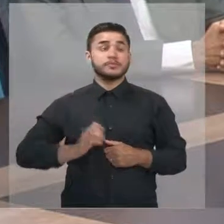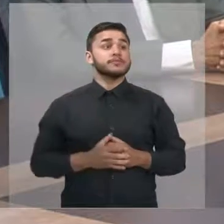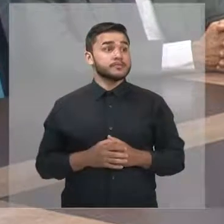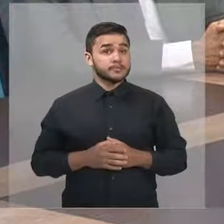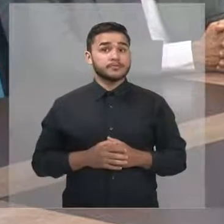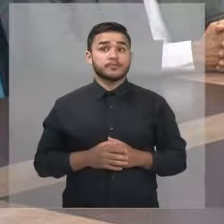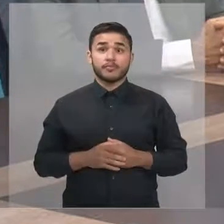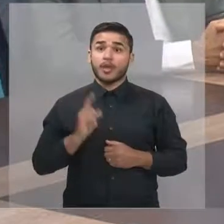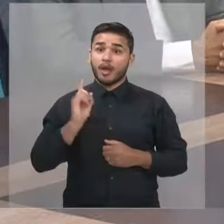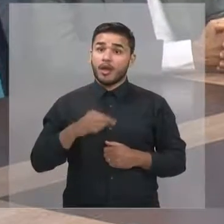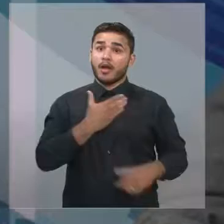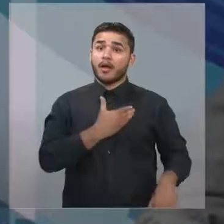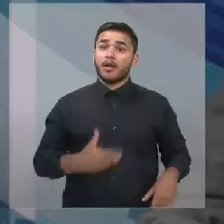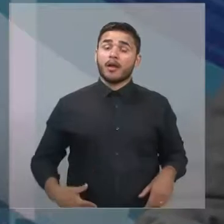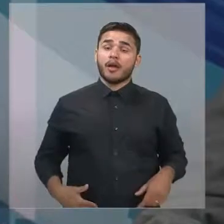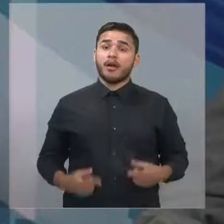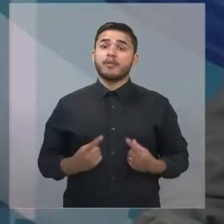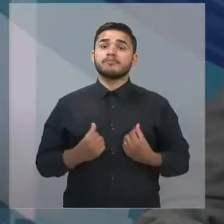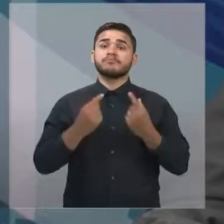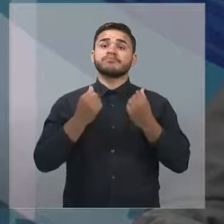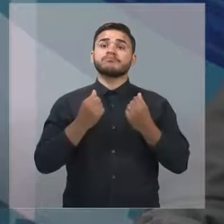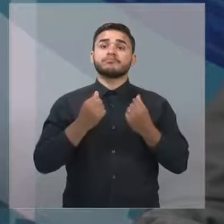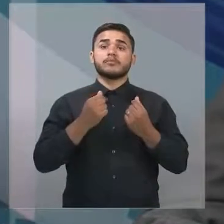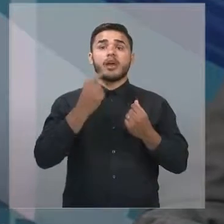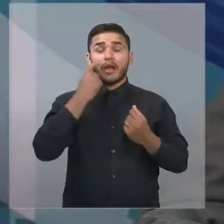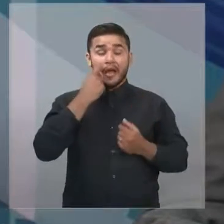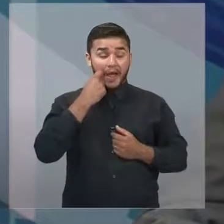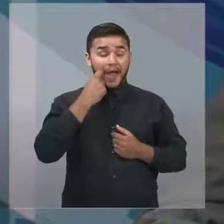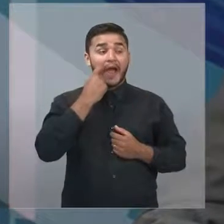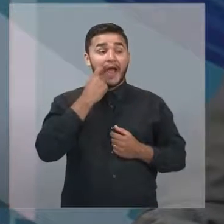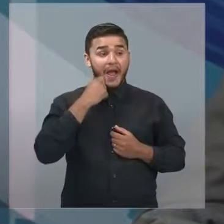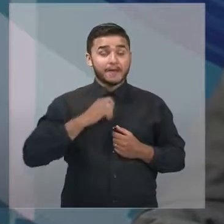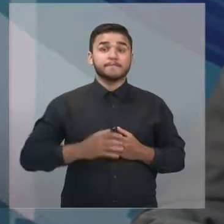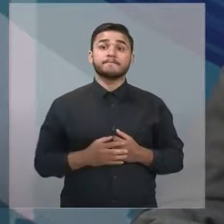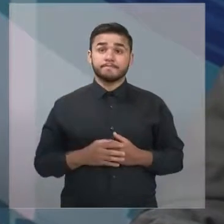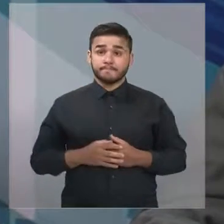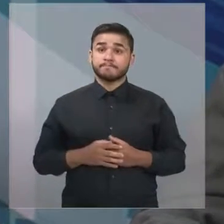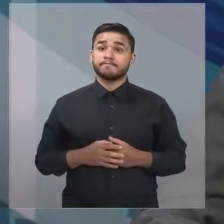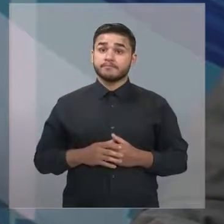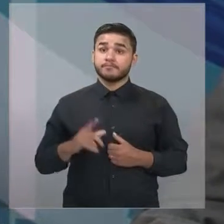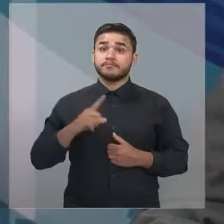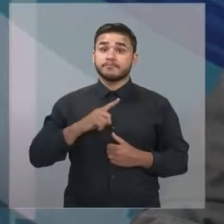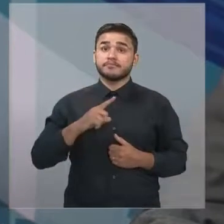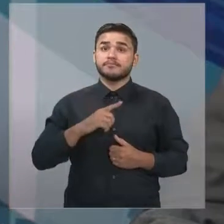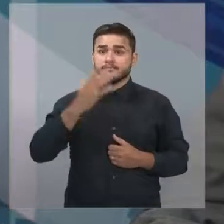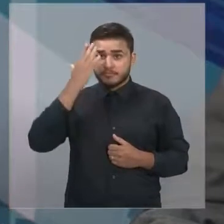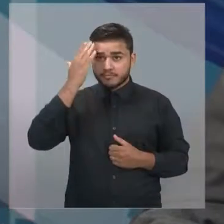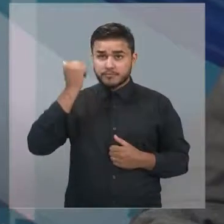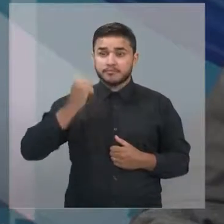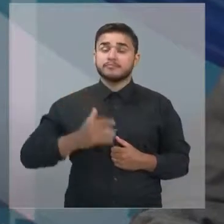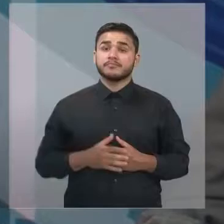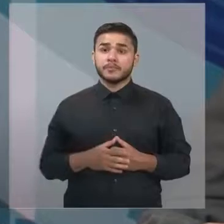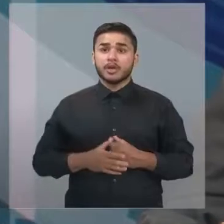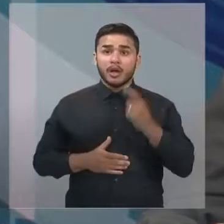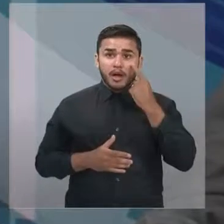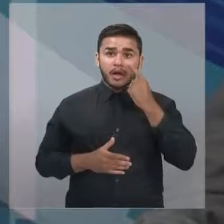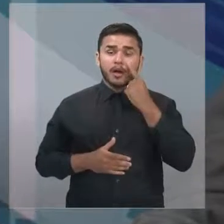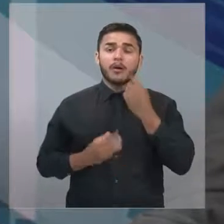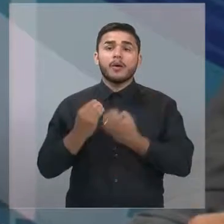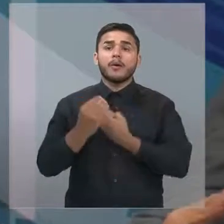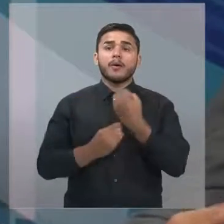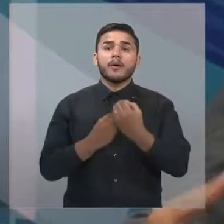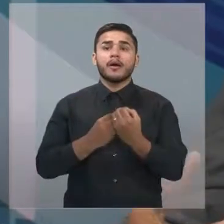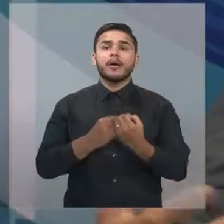referem ao Estado como viúva, o cofre do Estado como o dinheiro da viúva. E isso tem um sentido. Da viúva